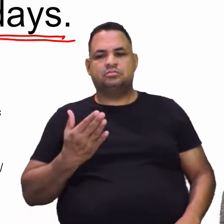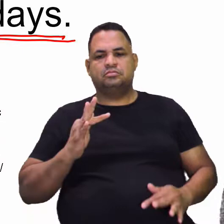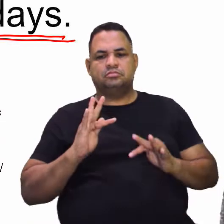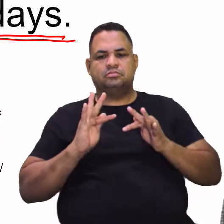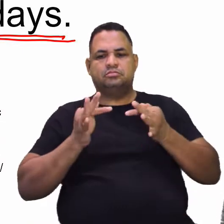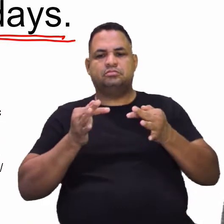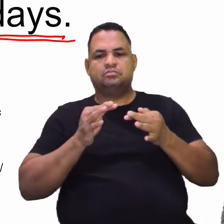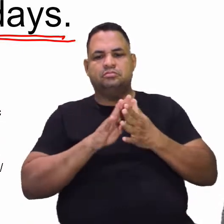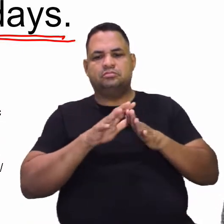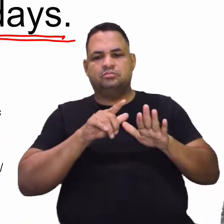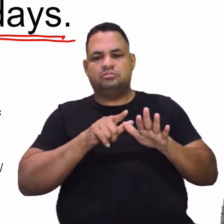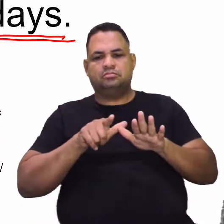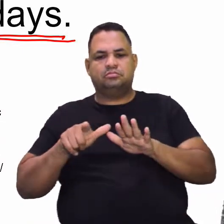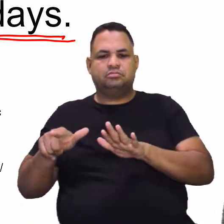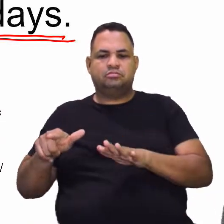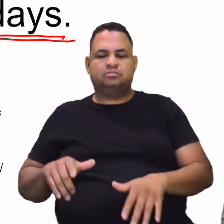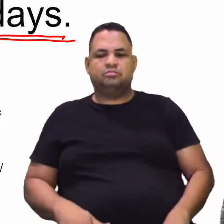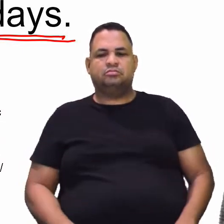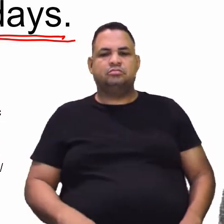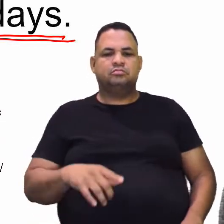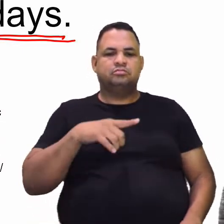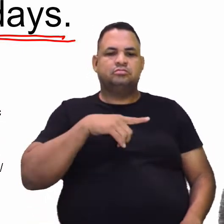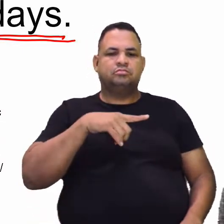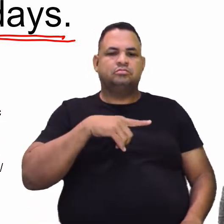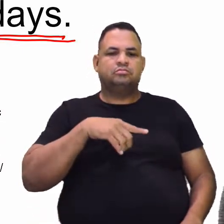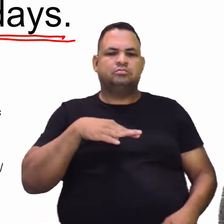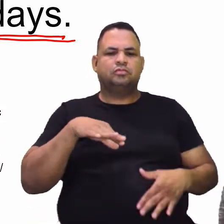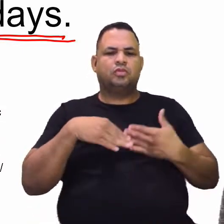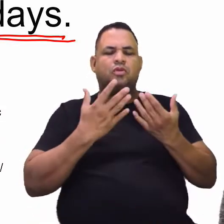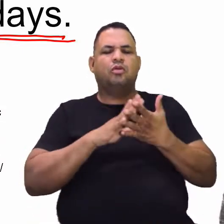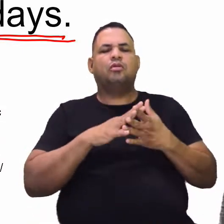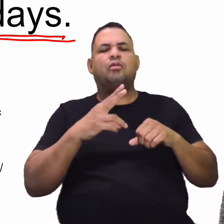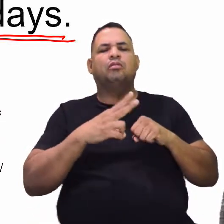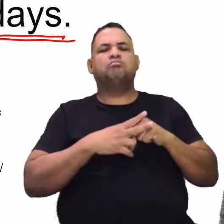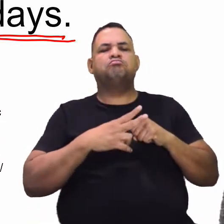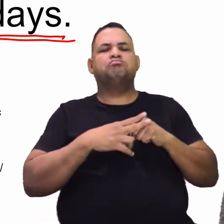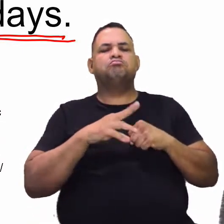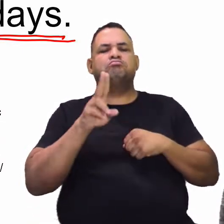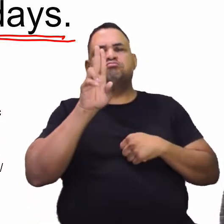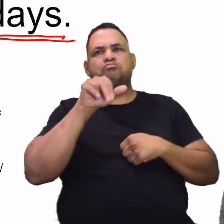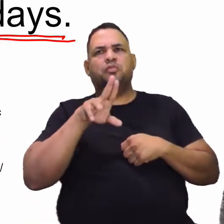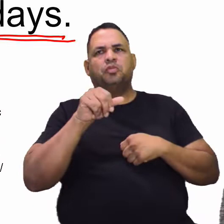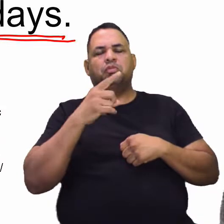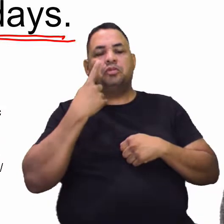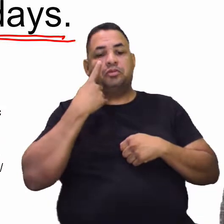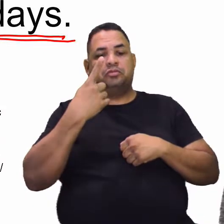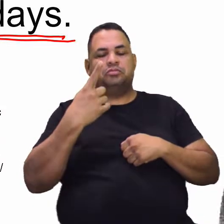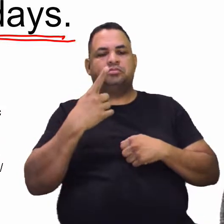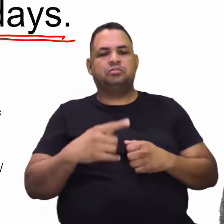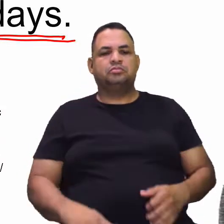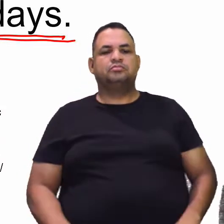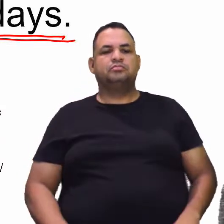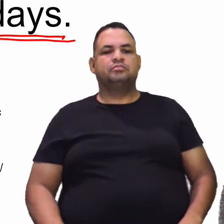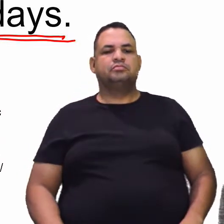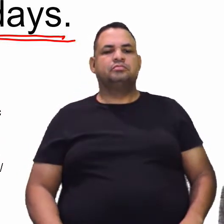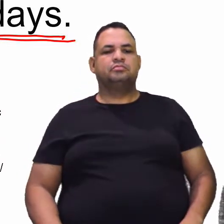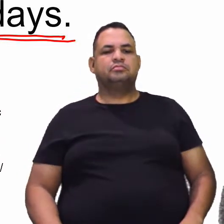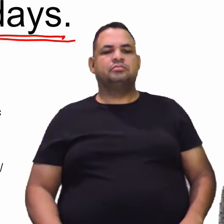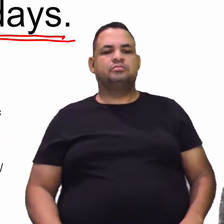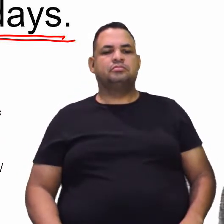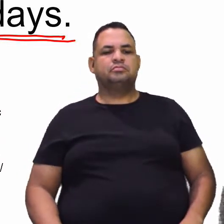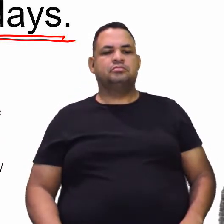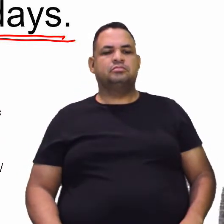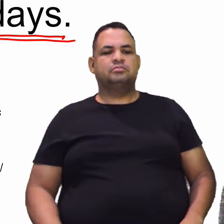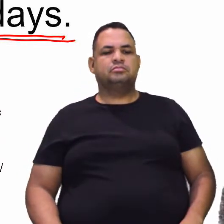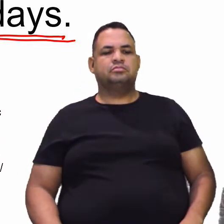final de semana, certo? E aí você fala, ué, que verbo é esse aqui? Acho que eu nunca vi esse verbo na vida. Já viu sim. Esse verbo é